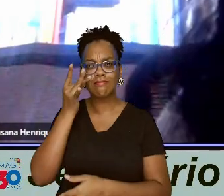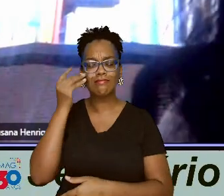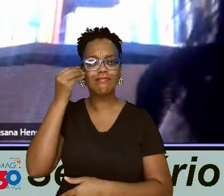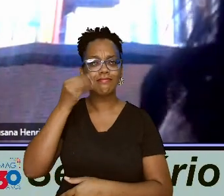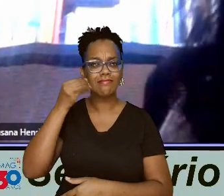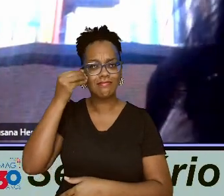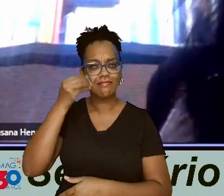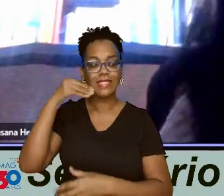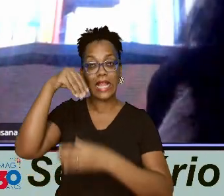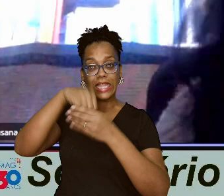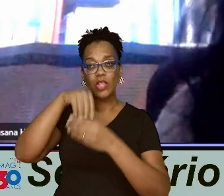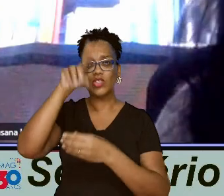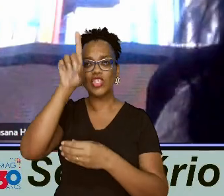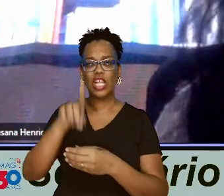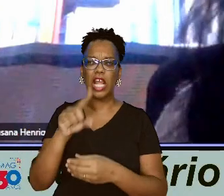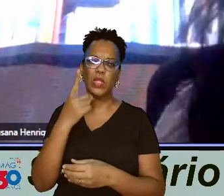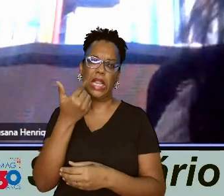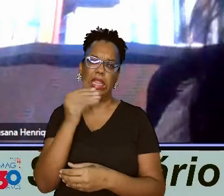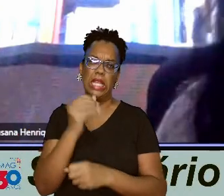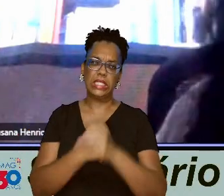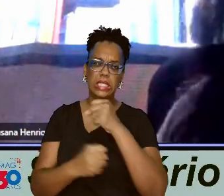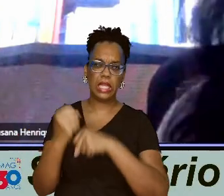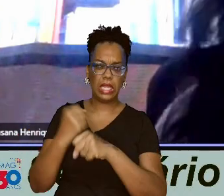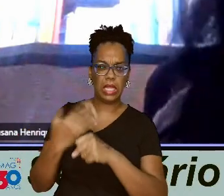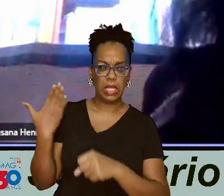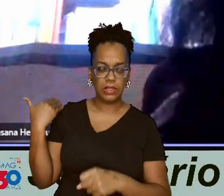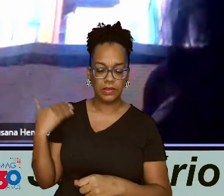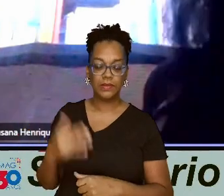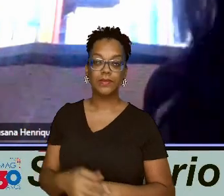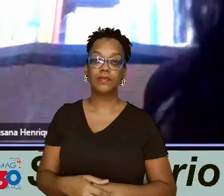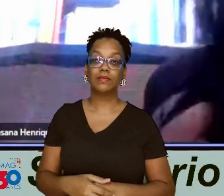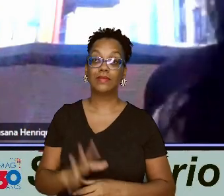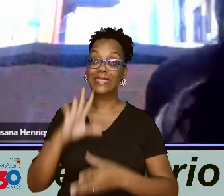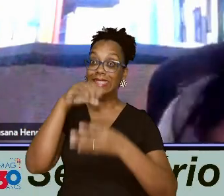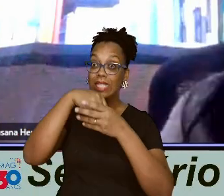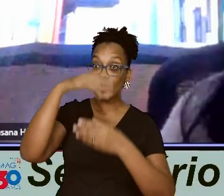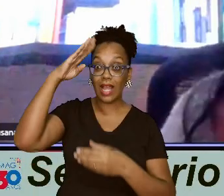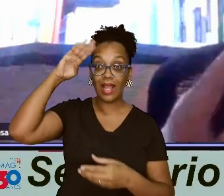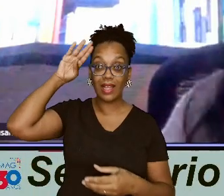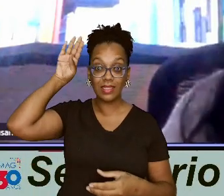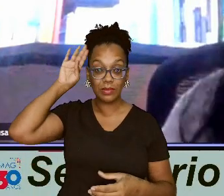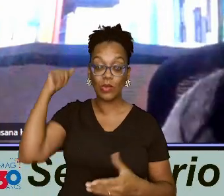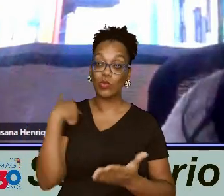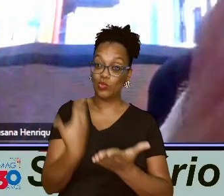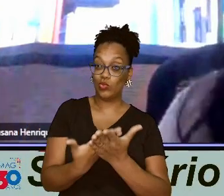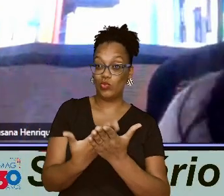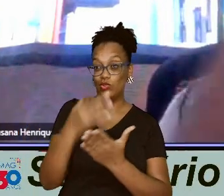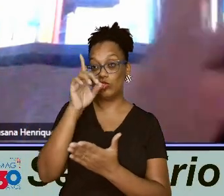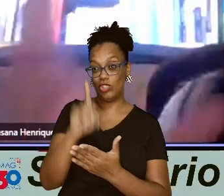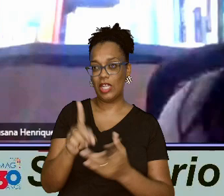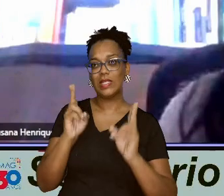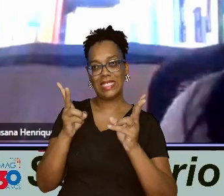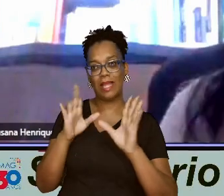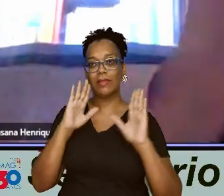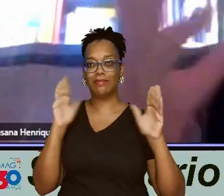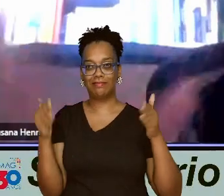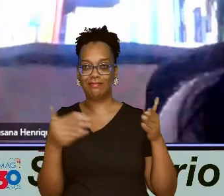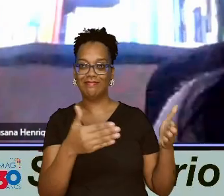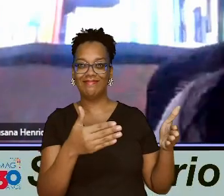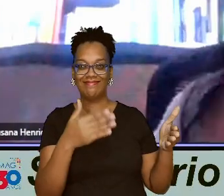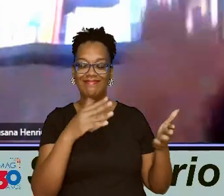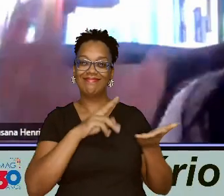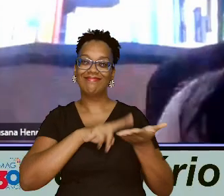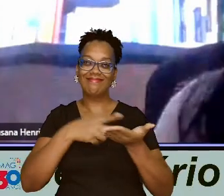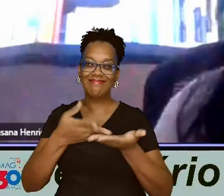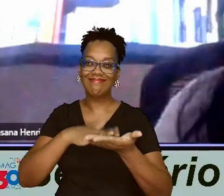década, um pouco mais que isso. Na academia, né? Porque o estudo do direito sempre foi muito mais voltado para a interpretação normativa,